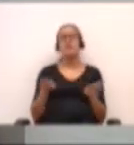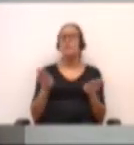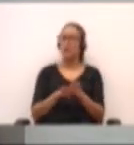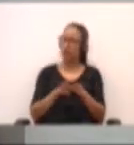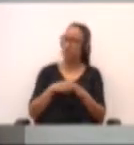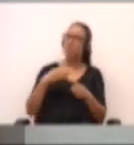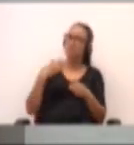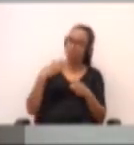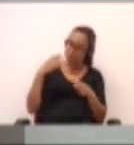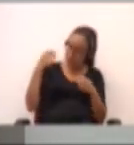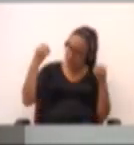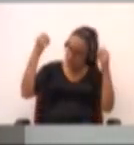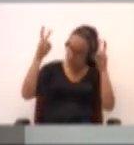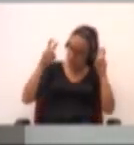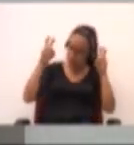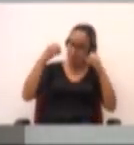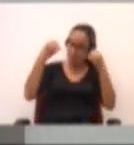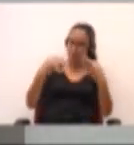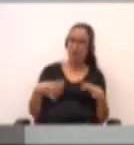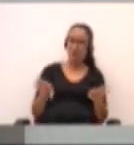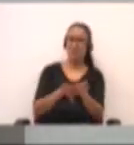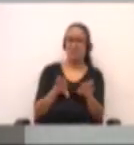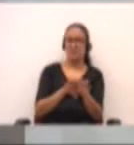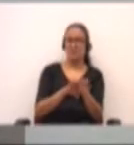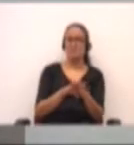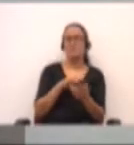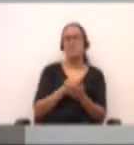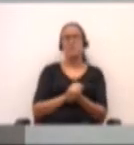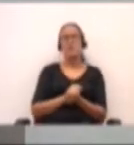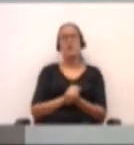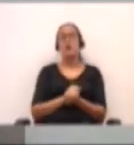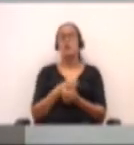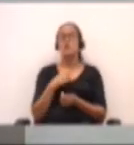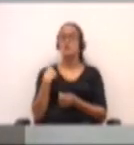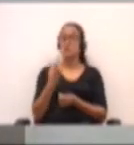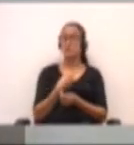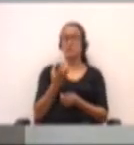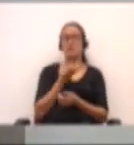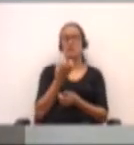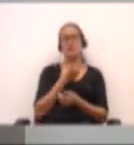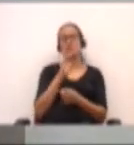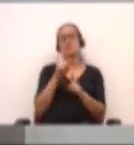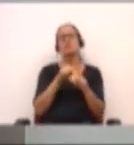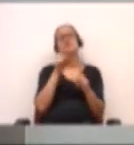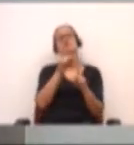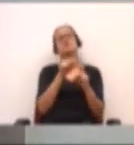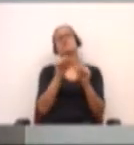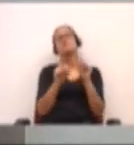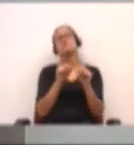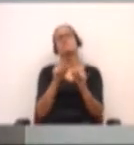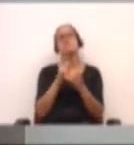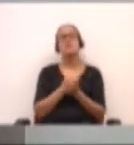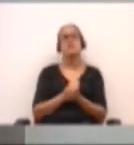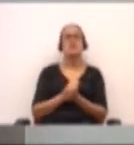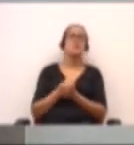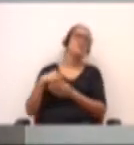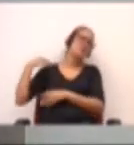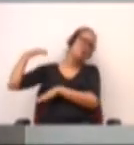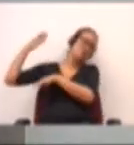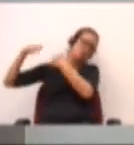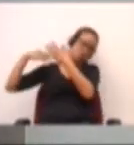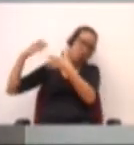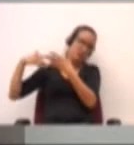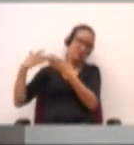projeto superpartidário. Nós estamos buscando um objetivo para a população. Nós perdemos ao longo do tempo